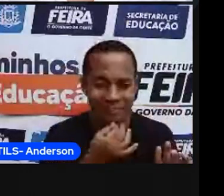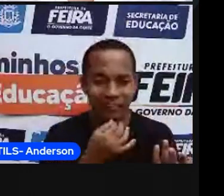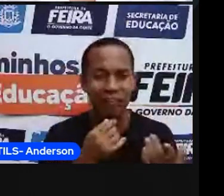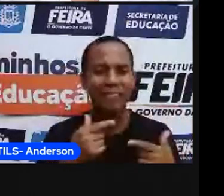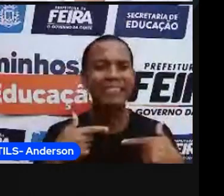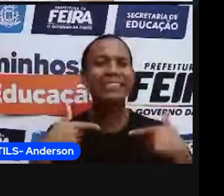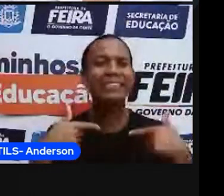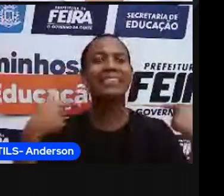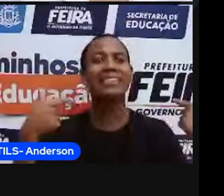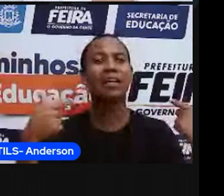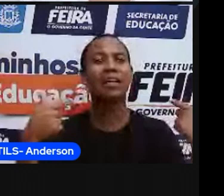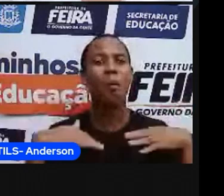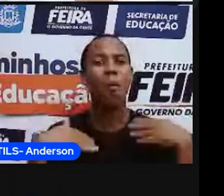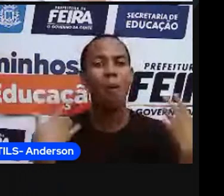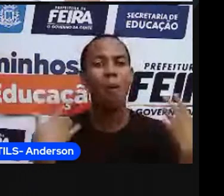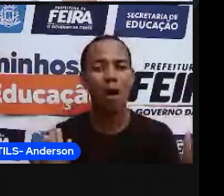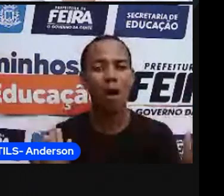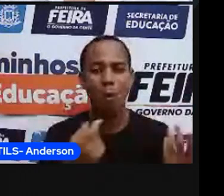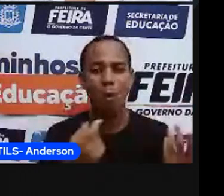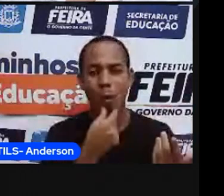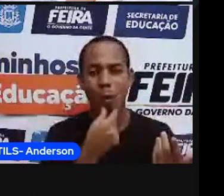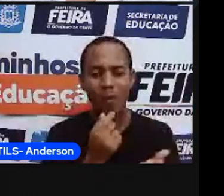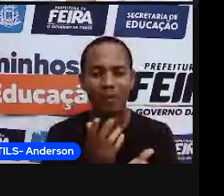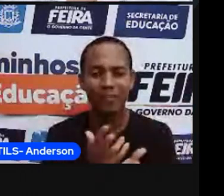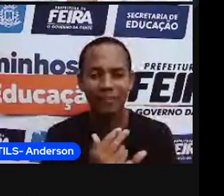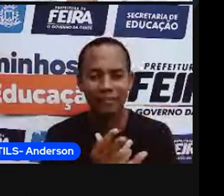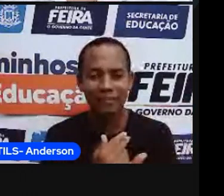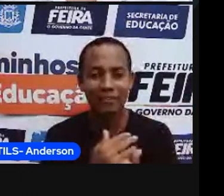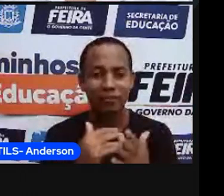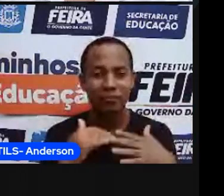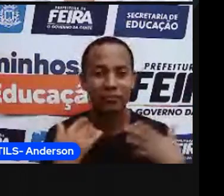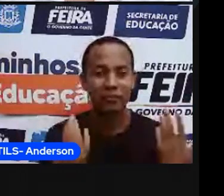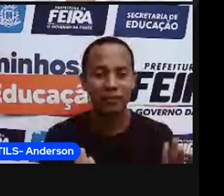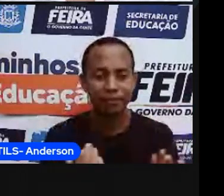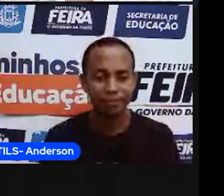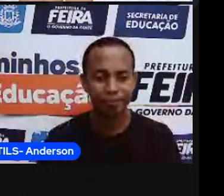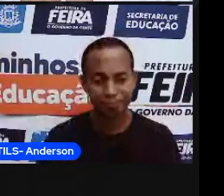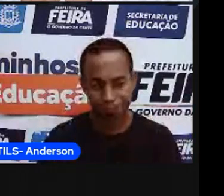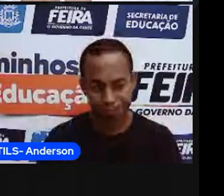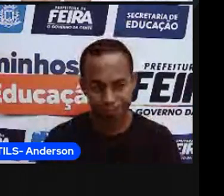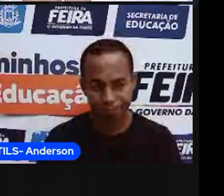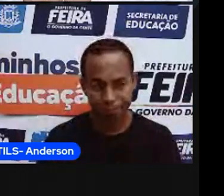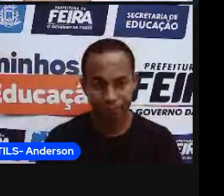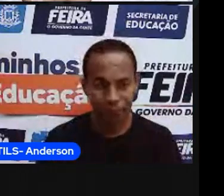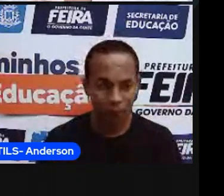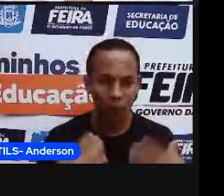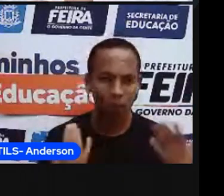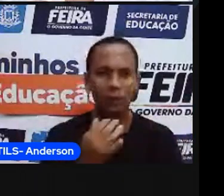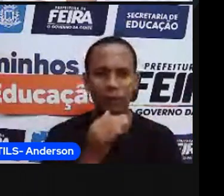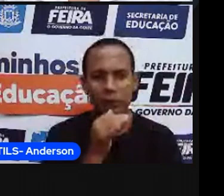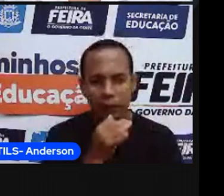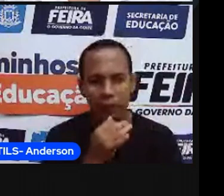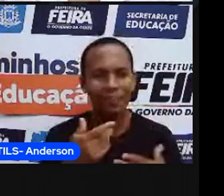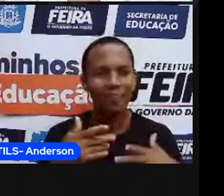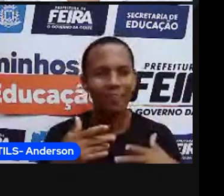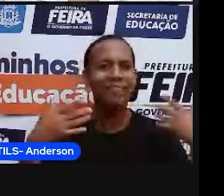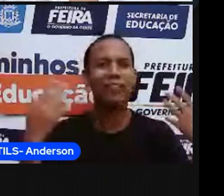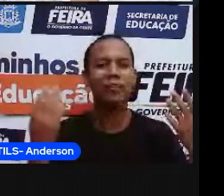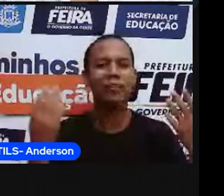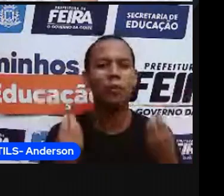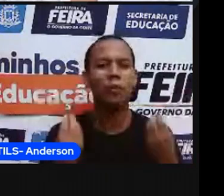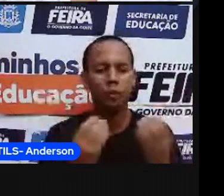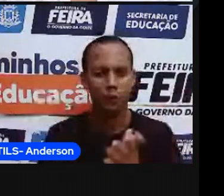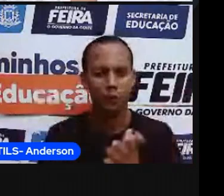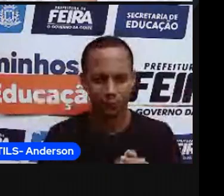Esse é o meu semblante de feliz. Estou triste. Esse é o meu semblante de triste, né? Com